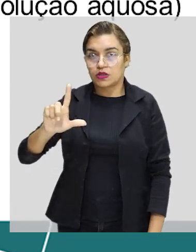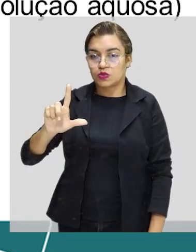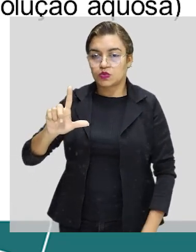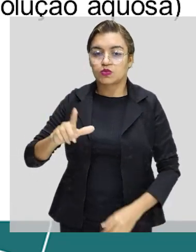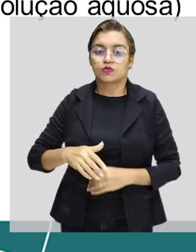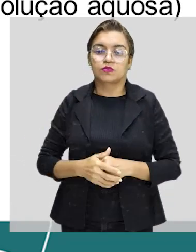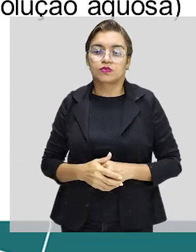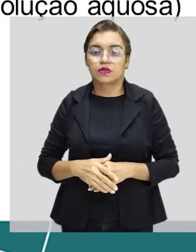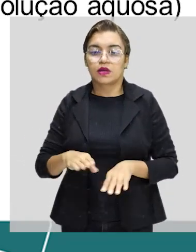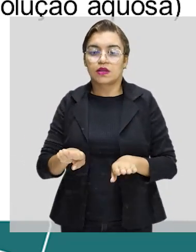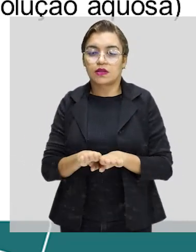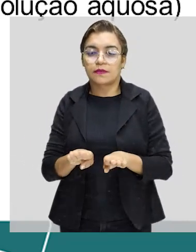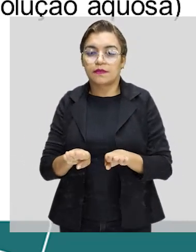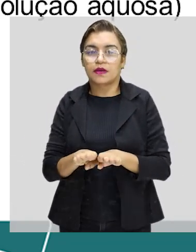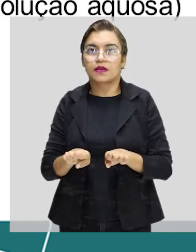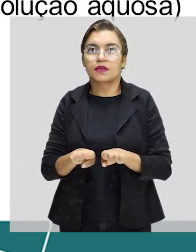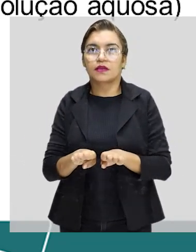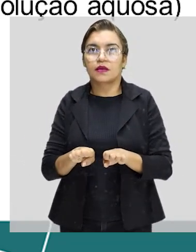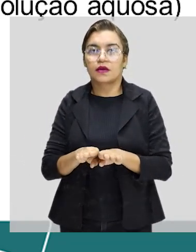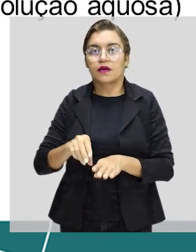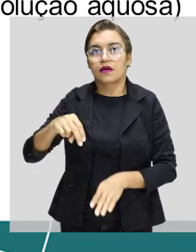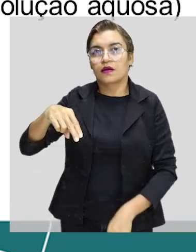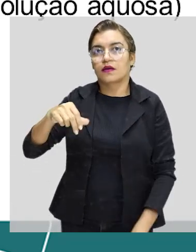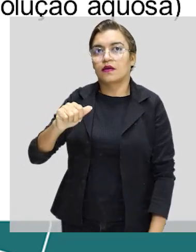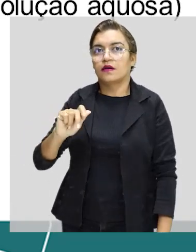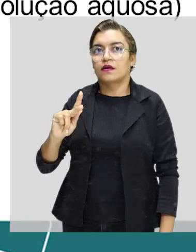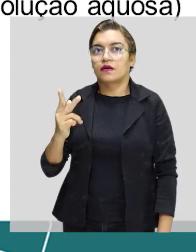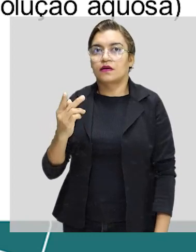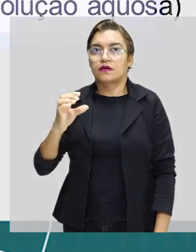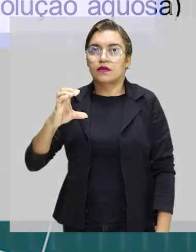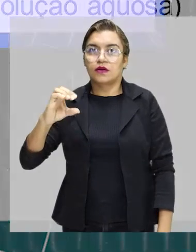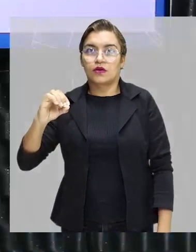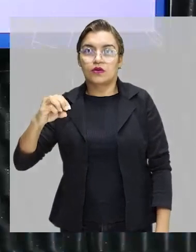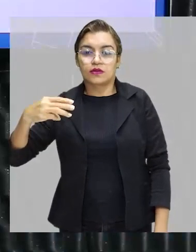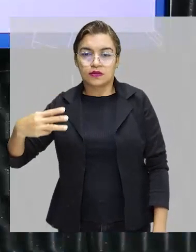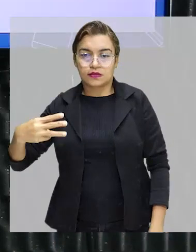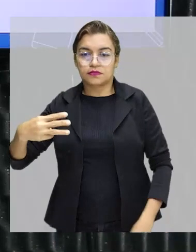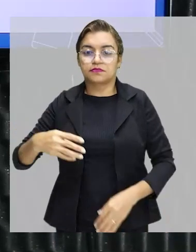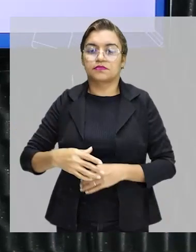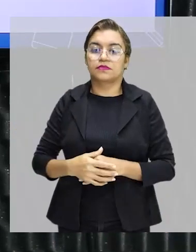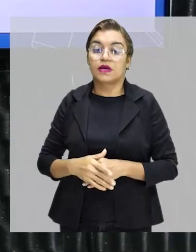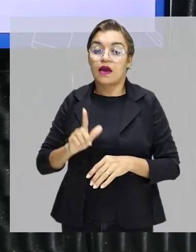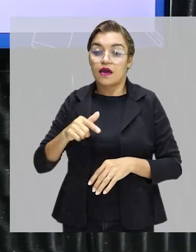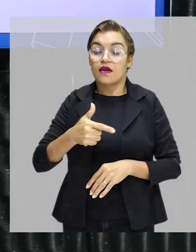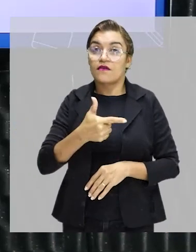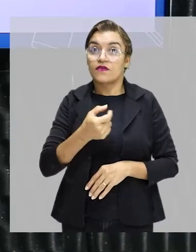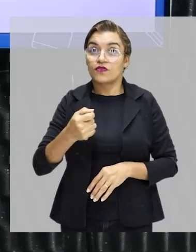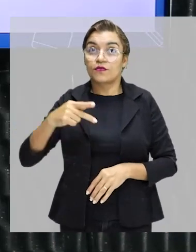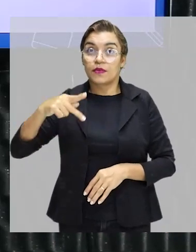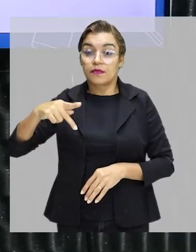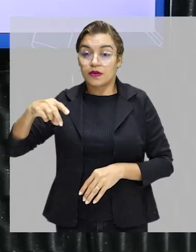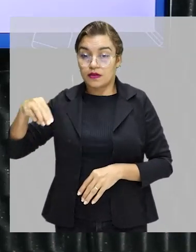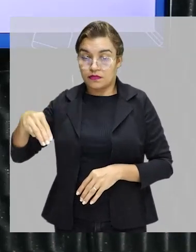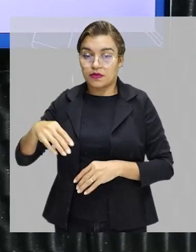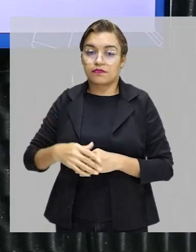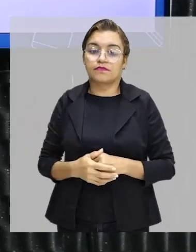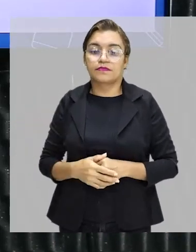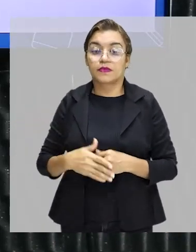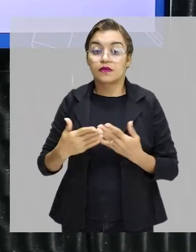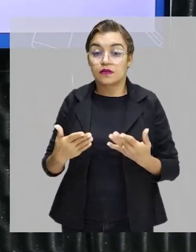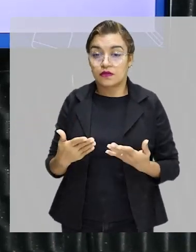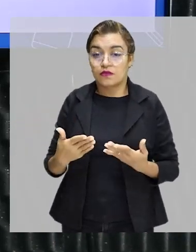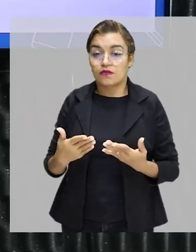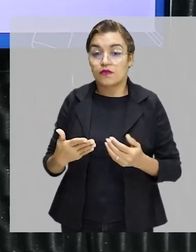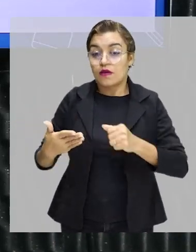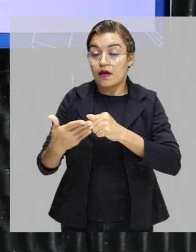bicarbonato de cálcio 20 ppm. Tranquilo? Com base nesses dados, determine a massa do bicarbonato de